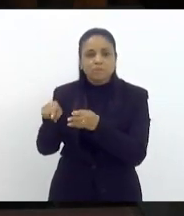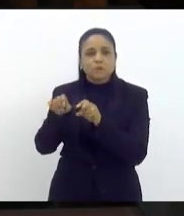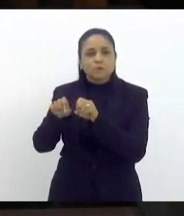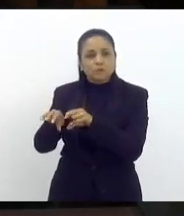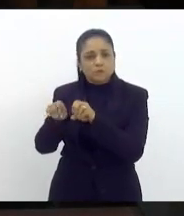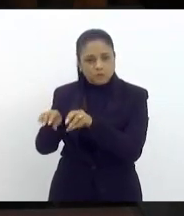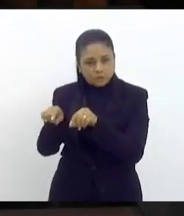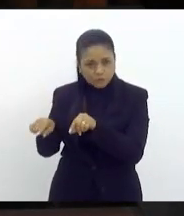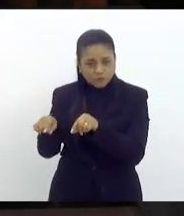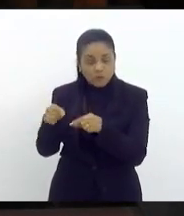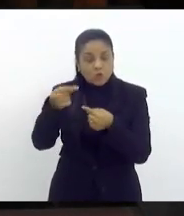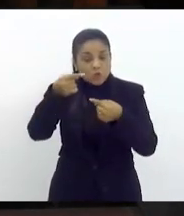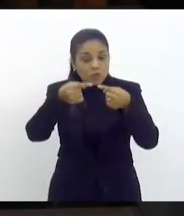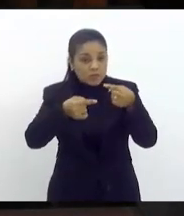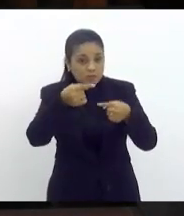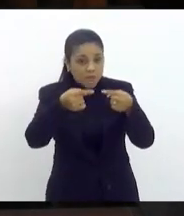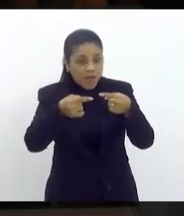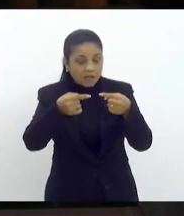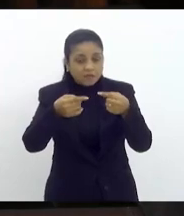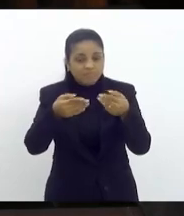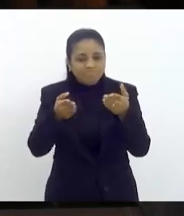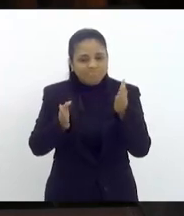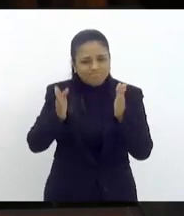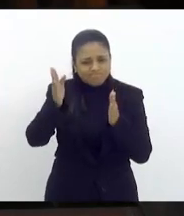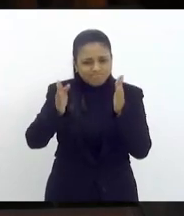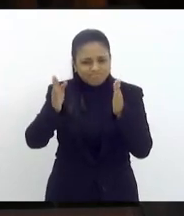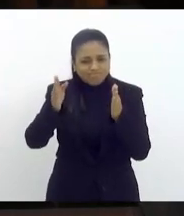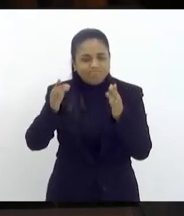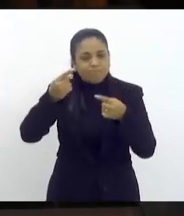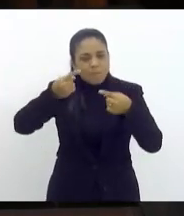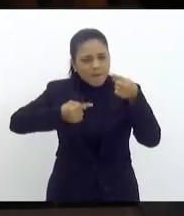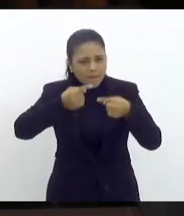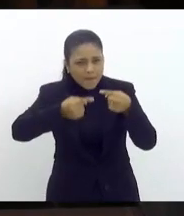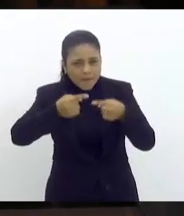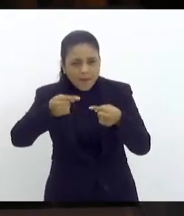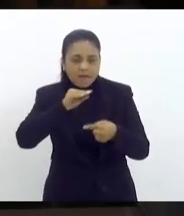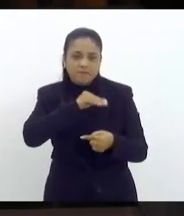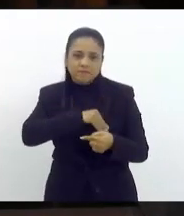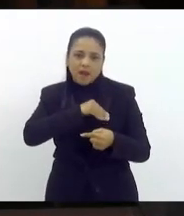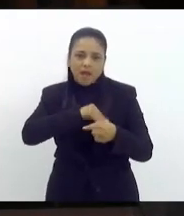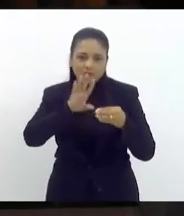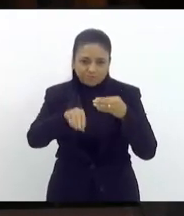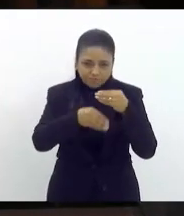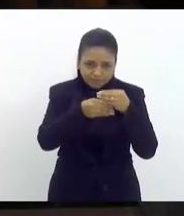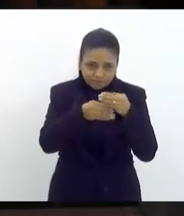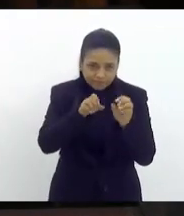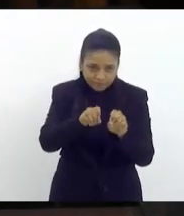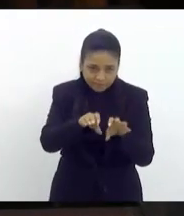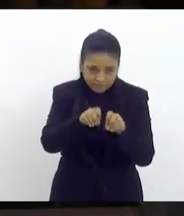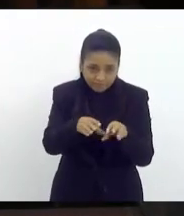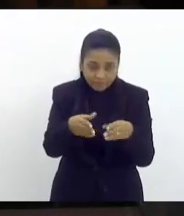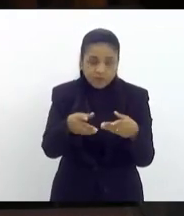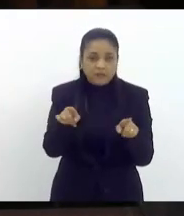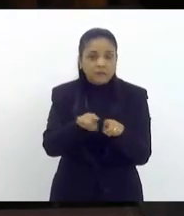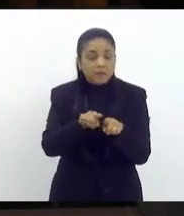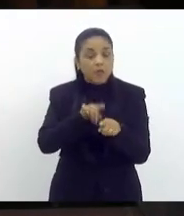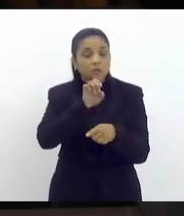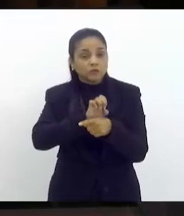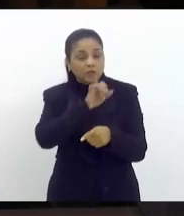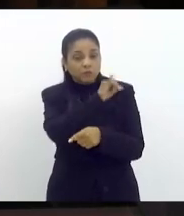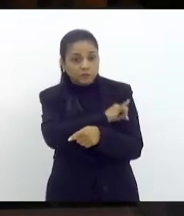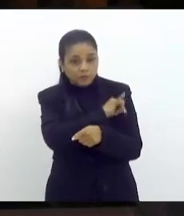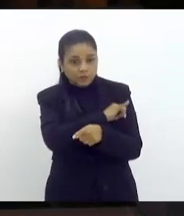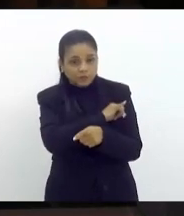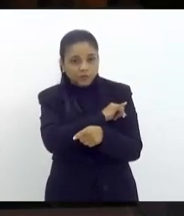num debate no momento onde a gente está debatendo a questão do piso do magistério no momento em que o estado do Rio de Janeiro tem descumprido